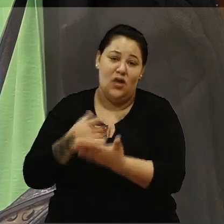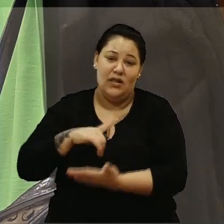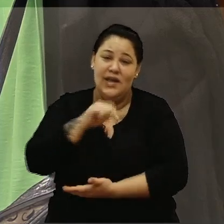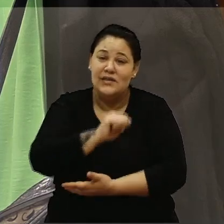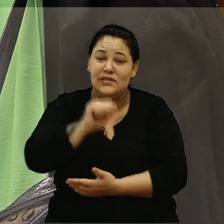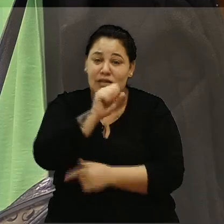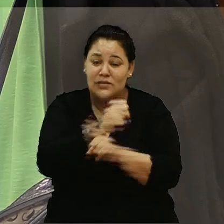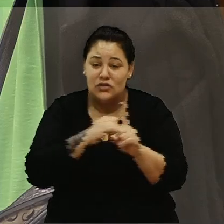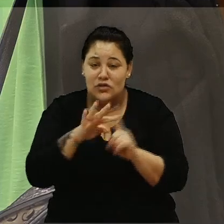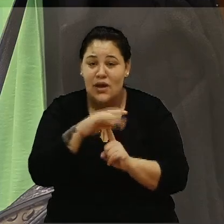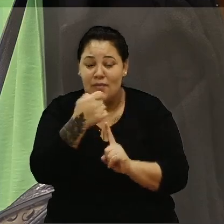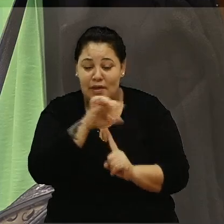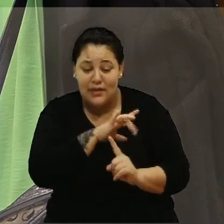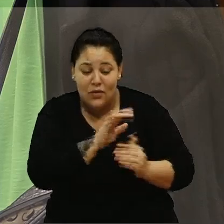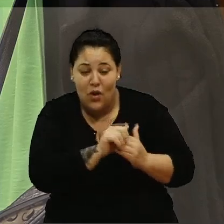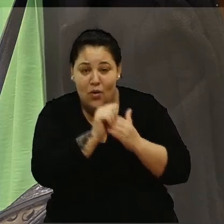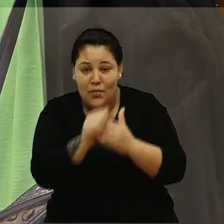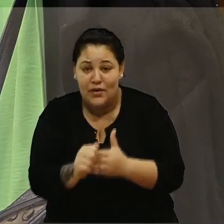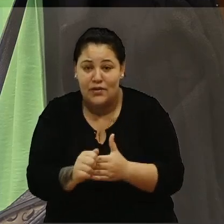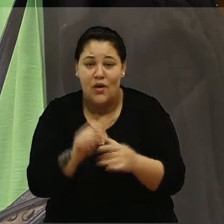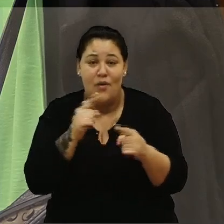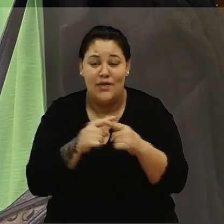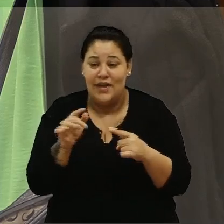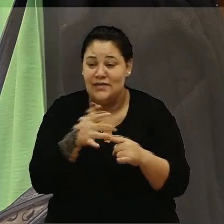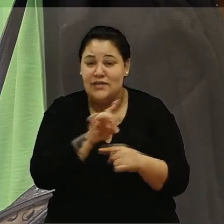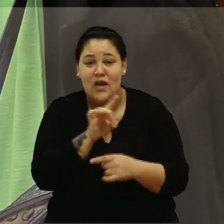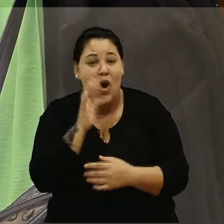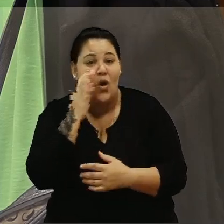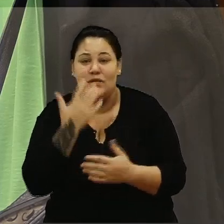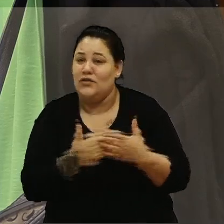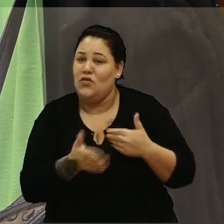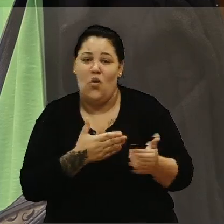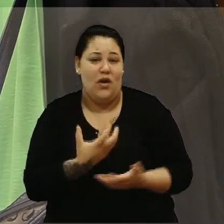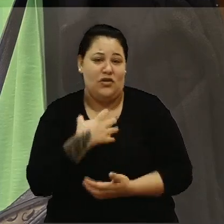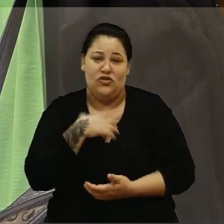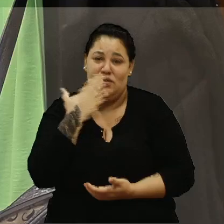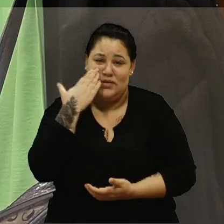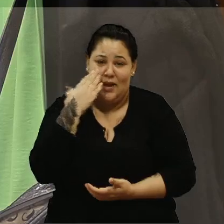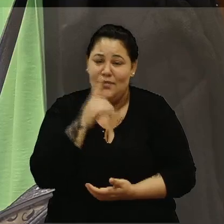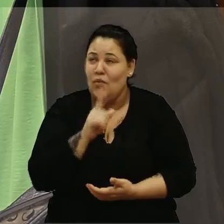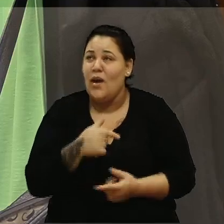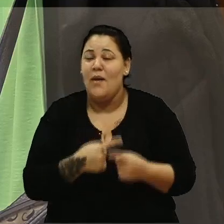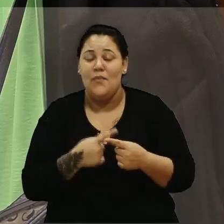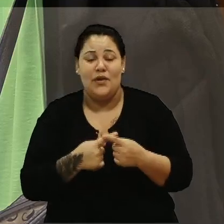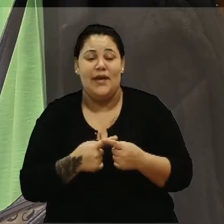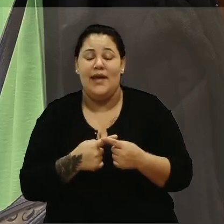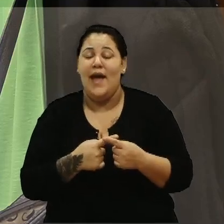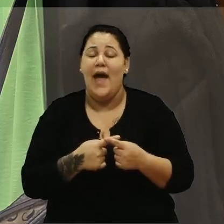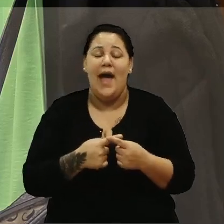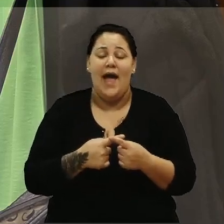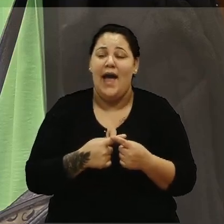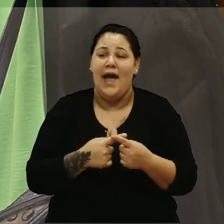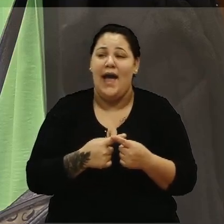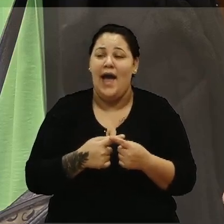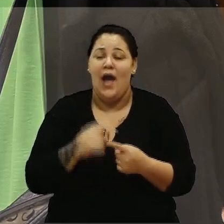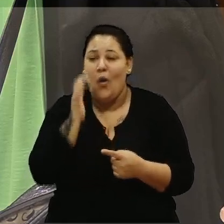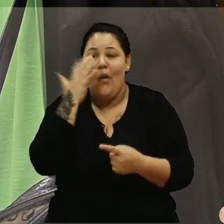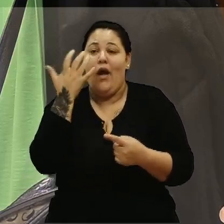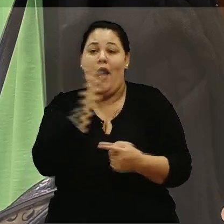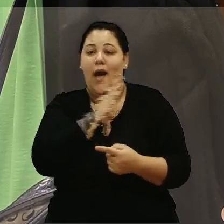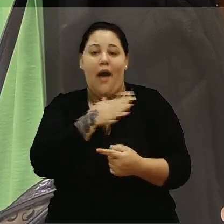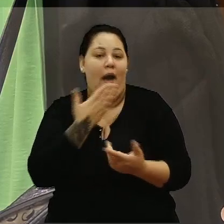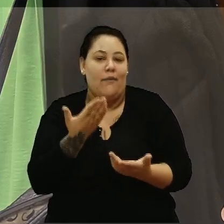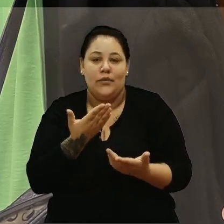esse acompanhamento, porque as coisas elas não acontecem por acaso, elas não acontecem do nada. Então, a gente tem uma